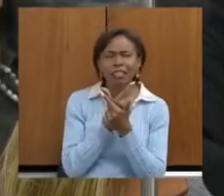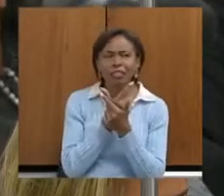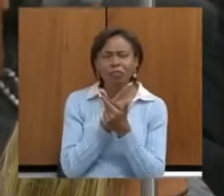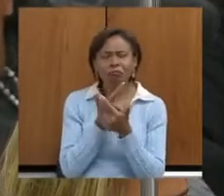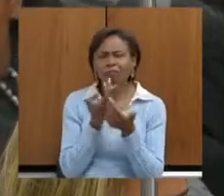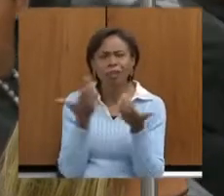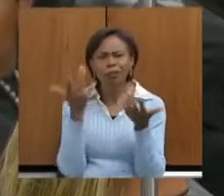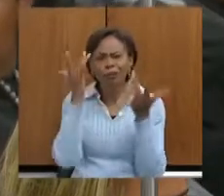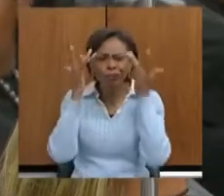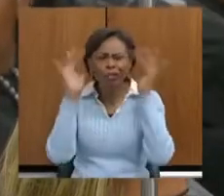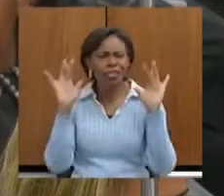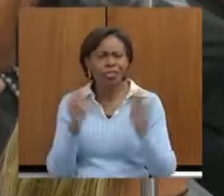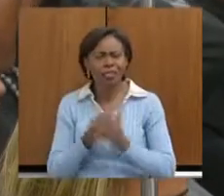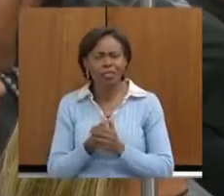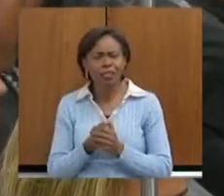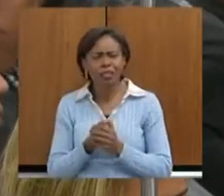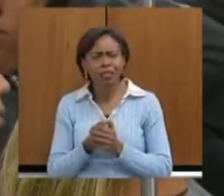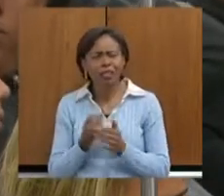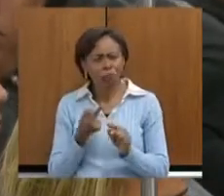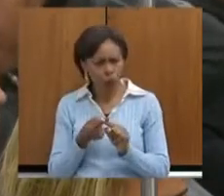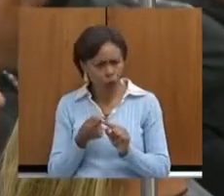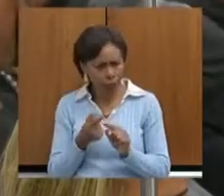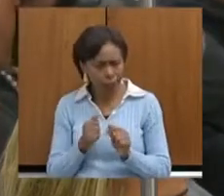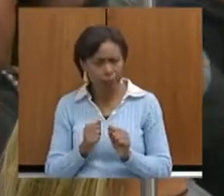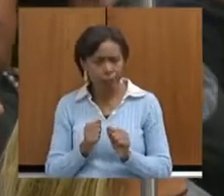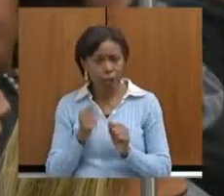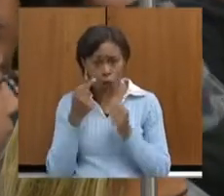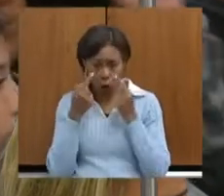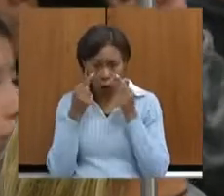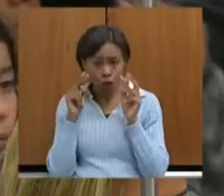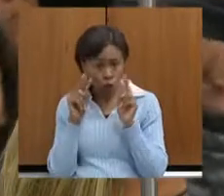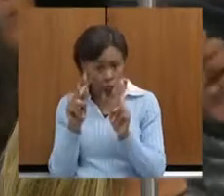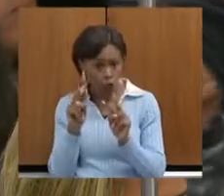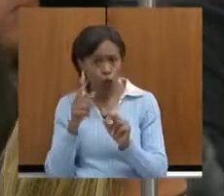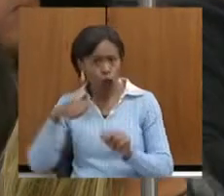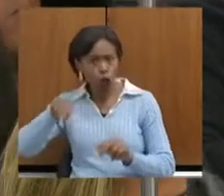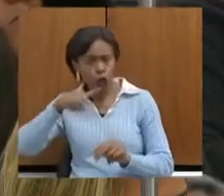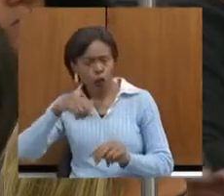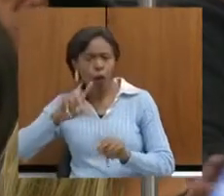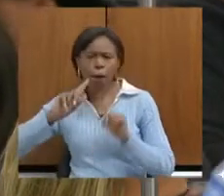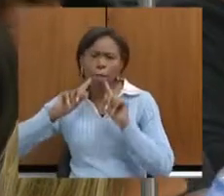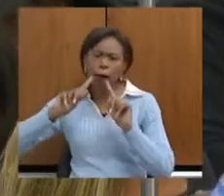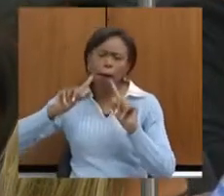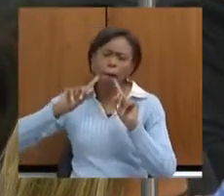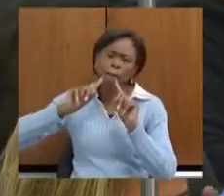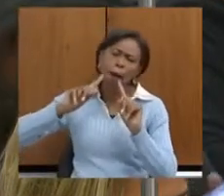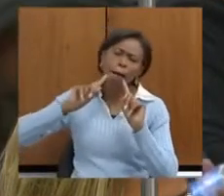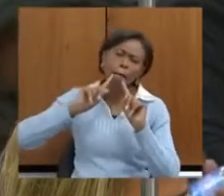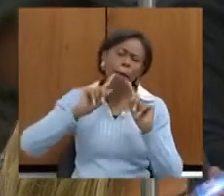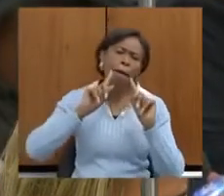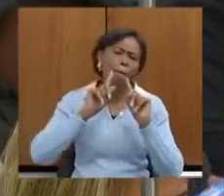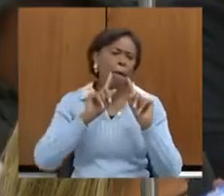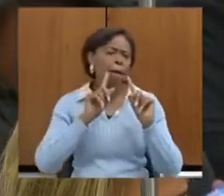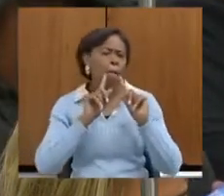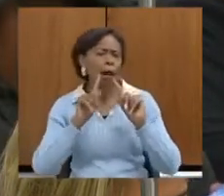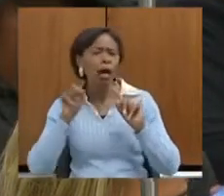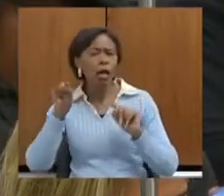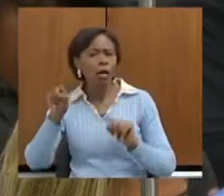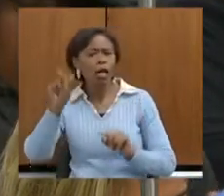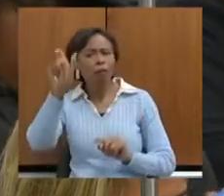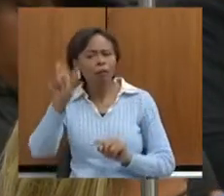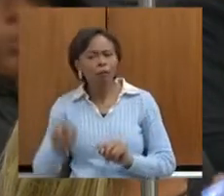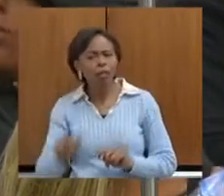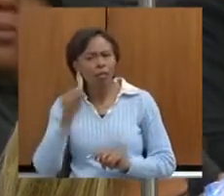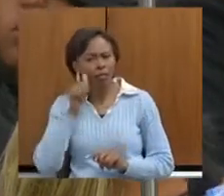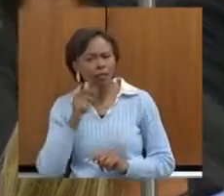e você sabe por quê por 40 dias quando eu vejo nós aí vejo as reclamações eu vejo uma menina falar